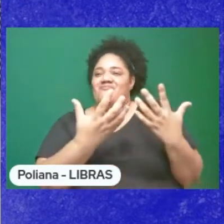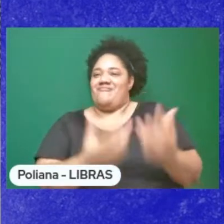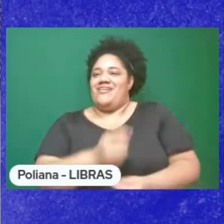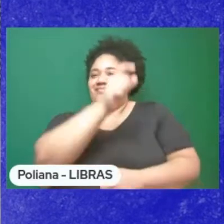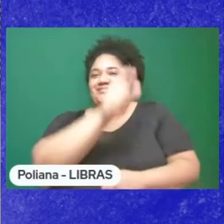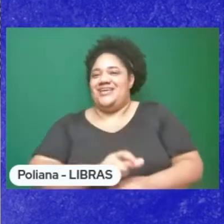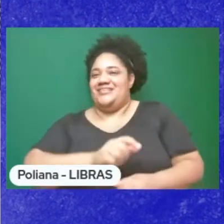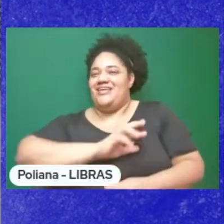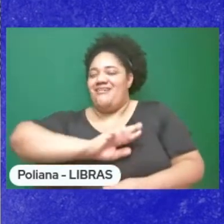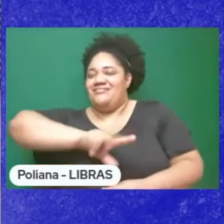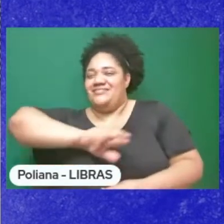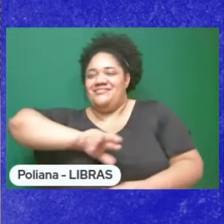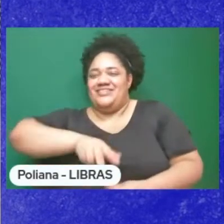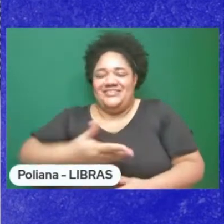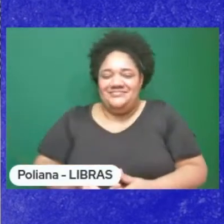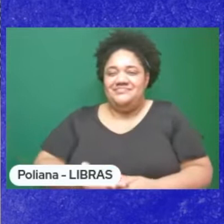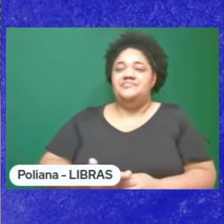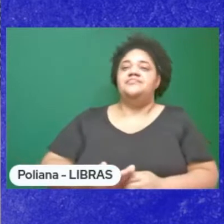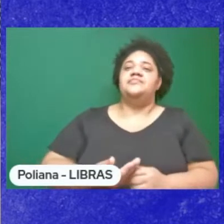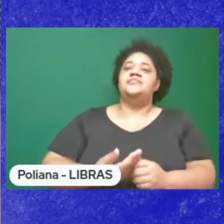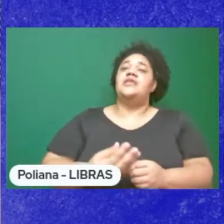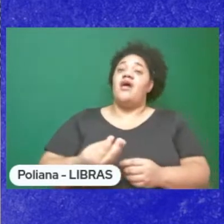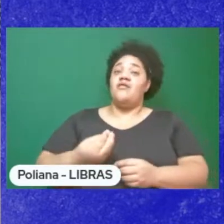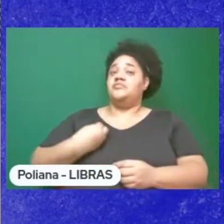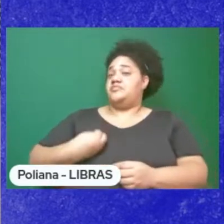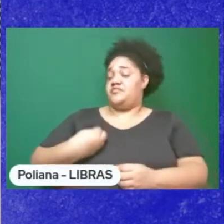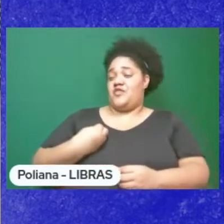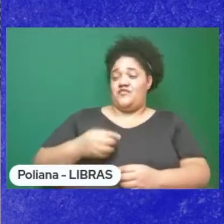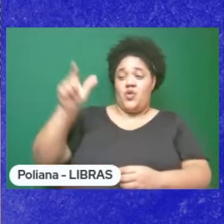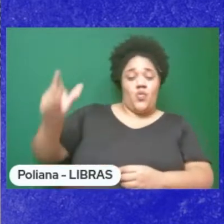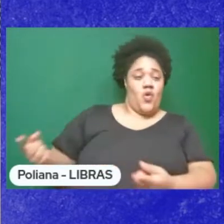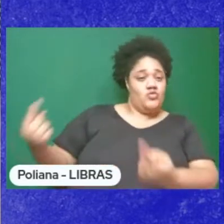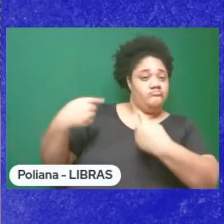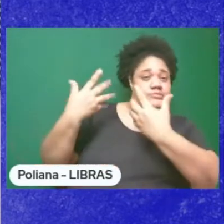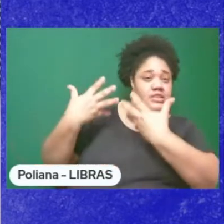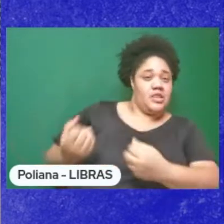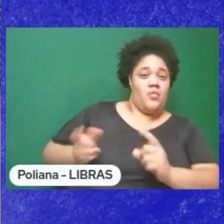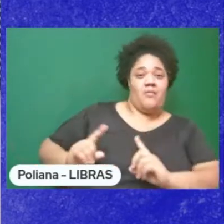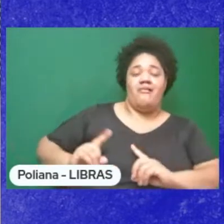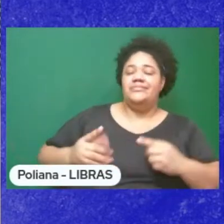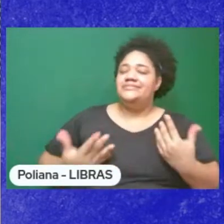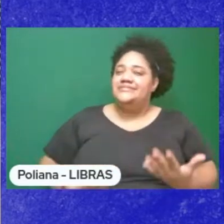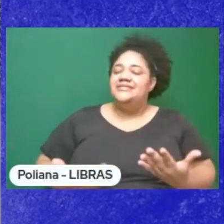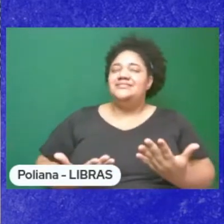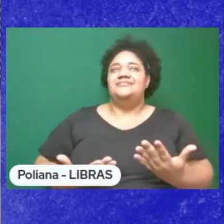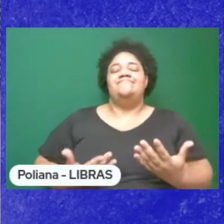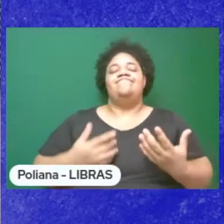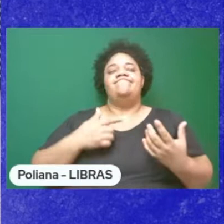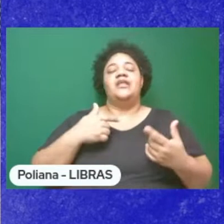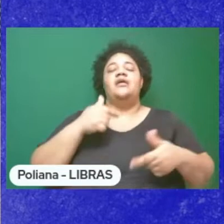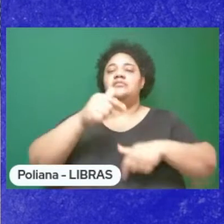Do nada, você está vivendo sua vida normal e o outro não aceita isso. E como eu comecei a trabalhar, como você